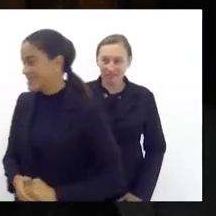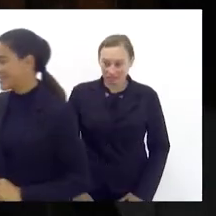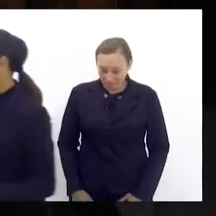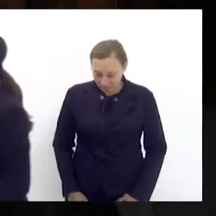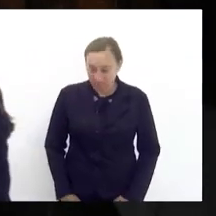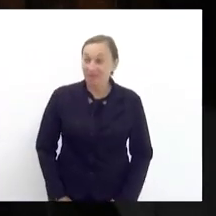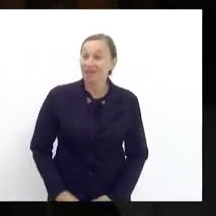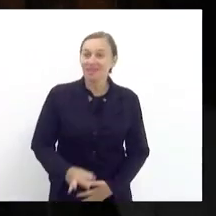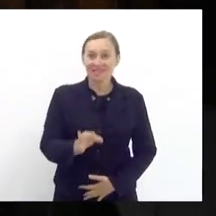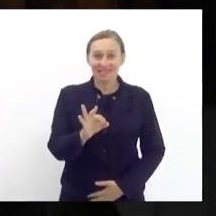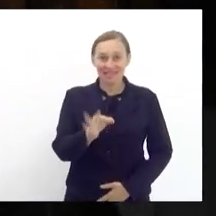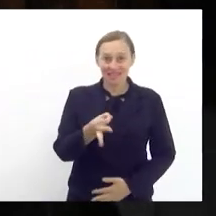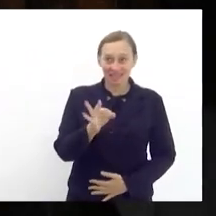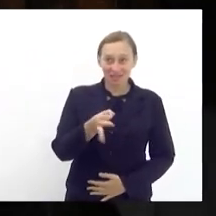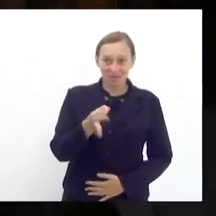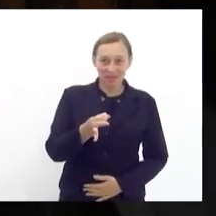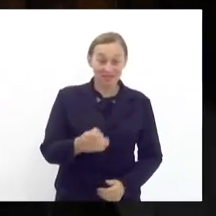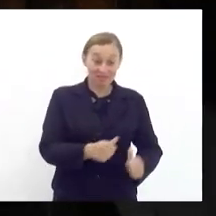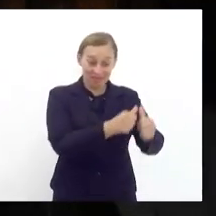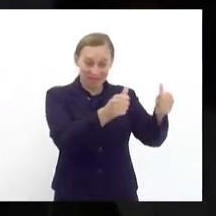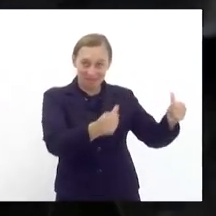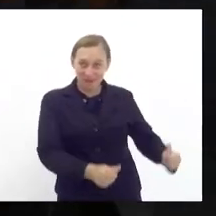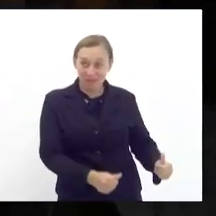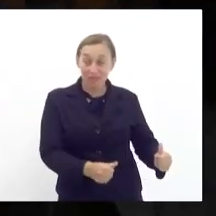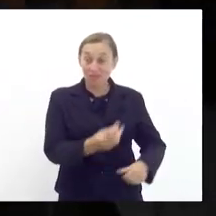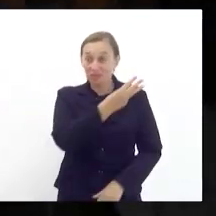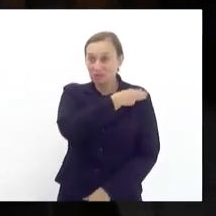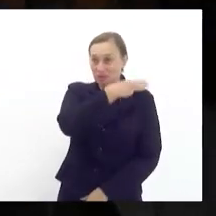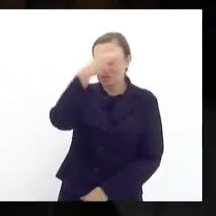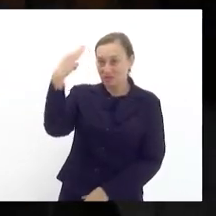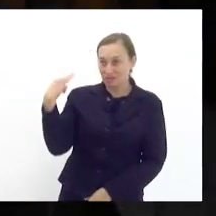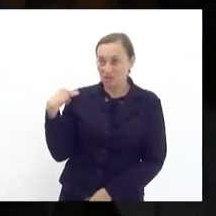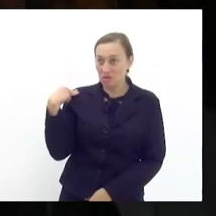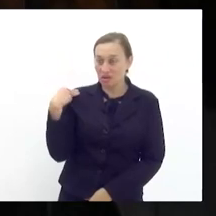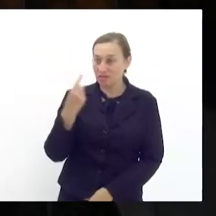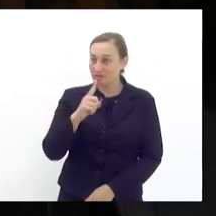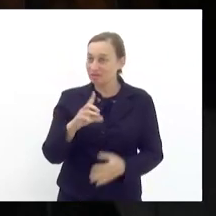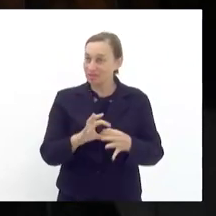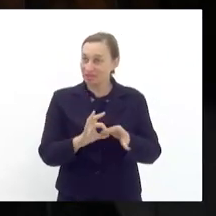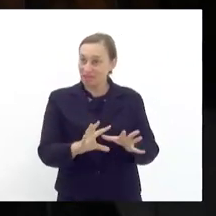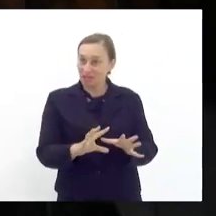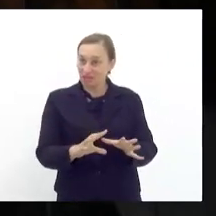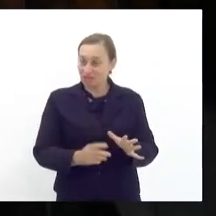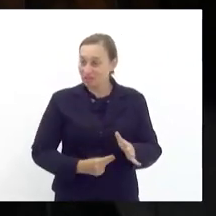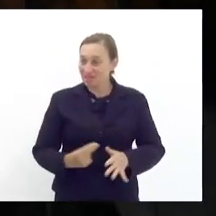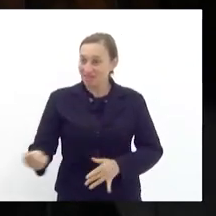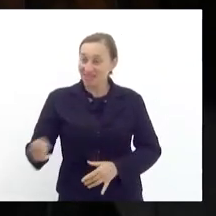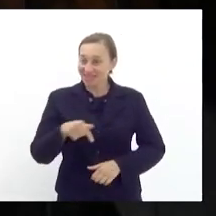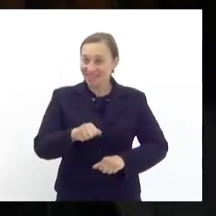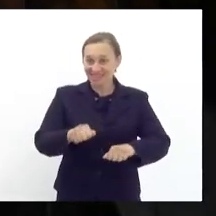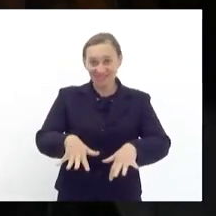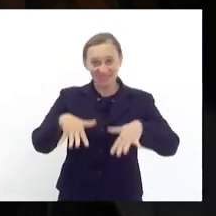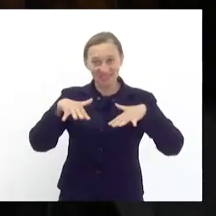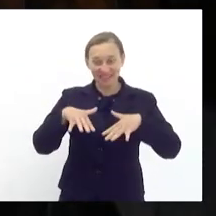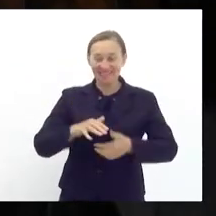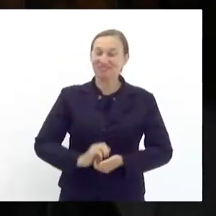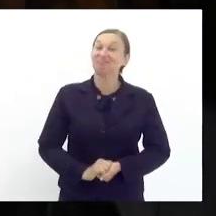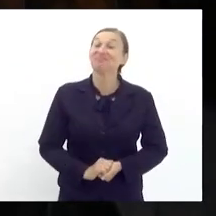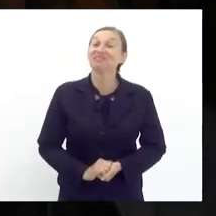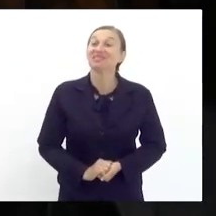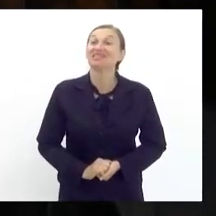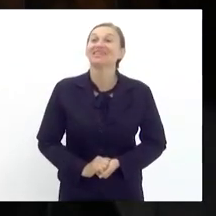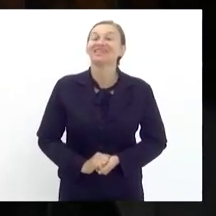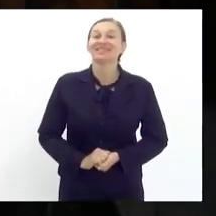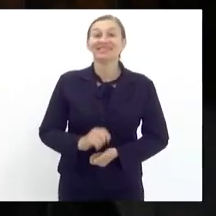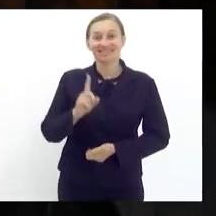seguramente Nossa Senhora não deixa de sair daqui do Plenário E aí